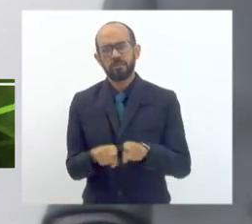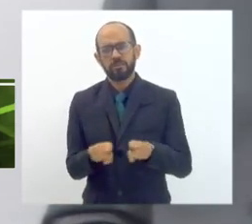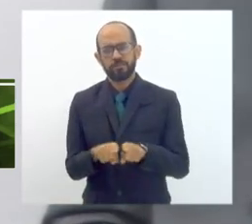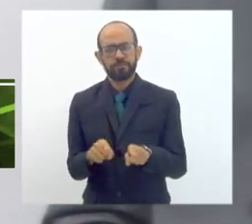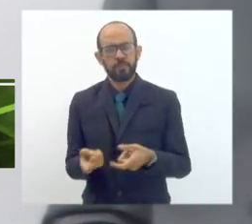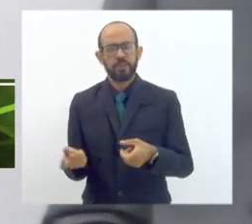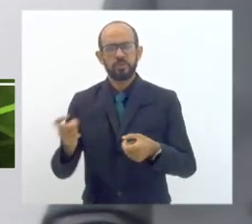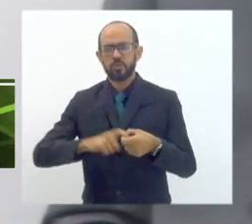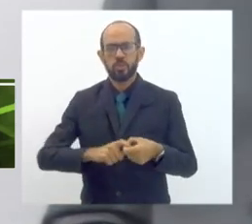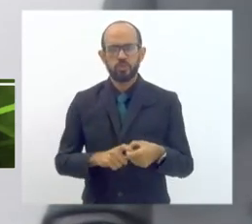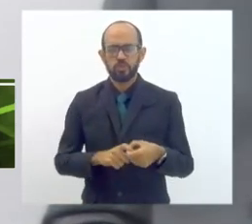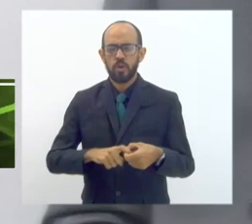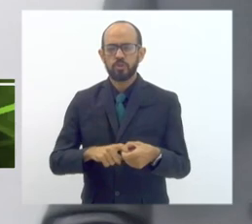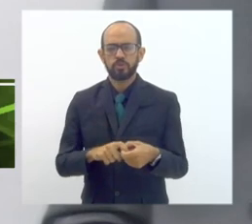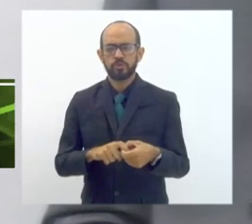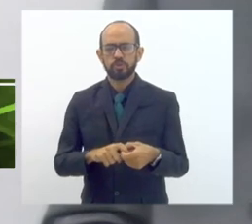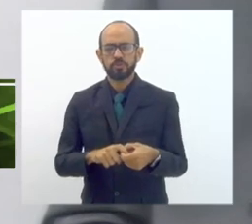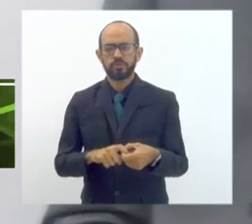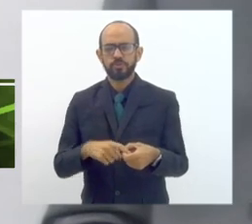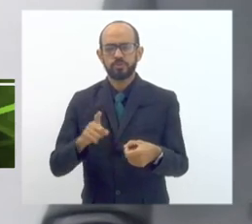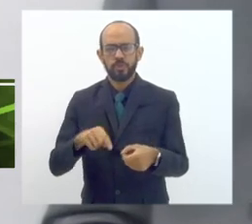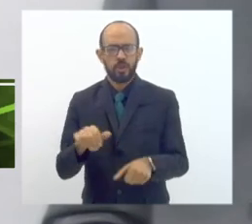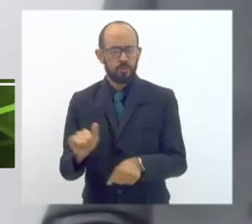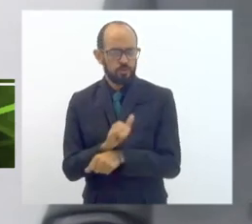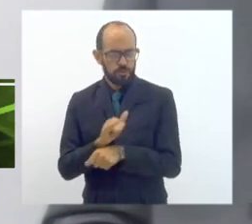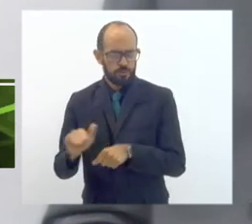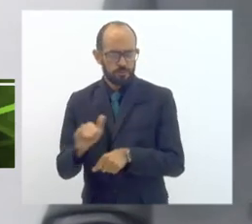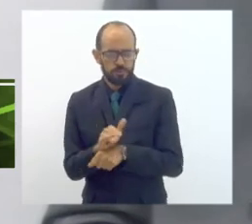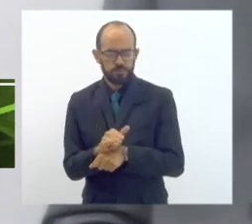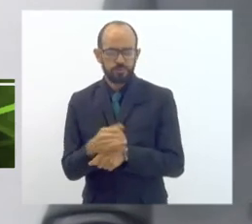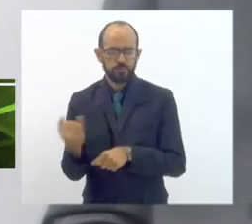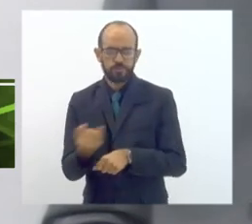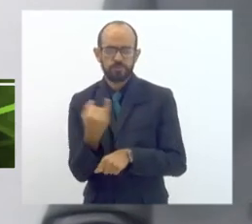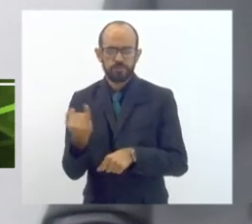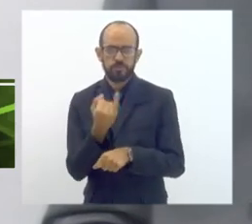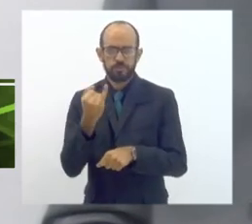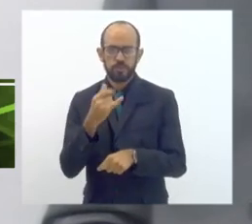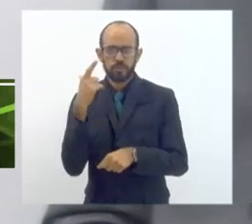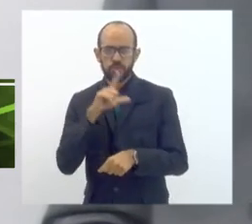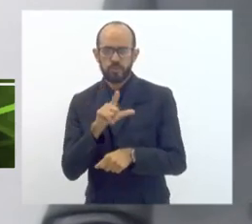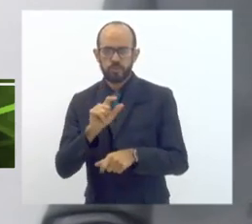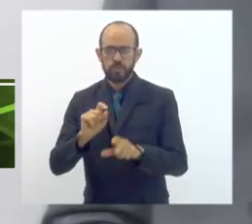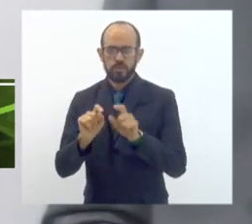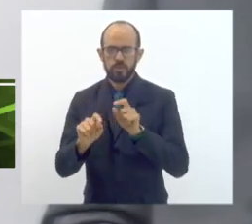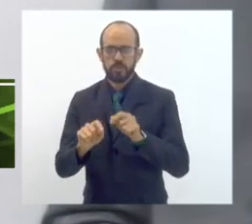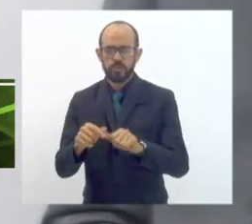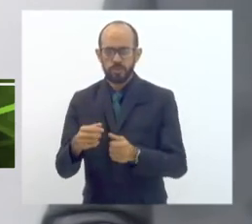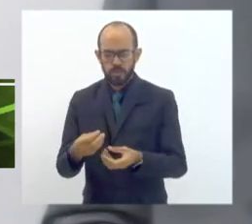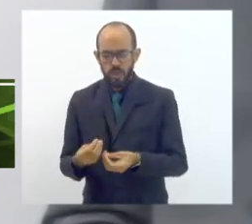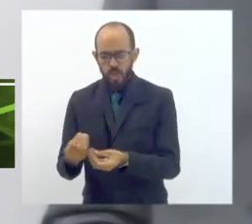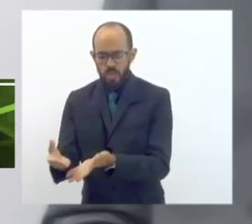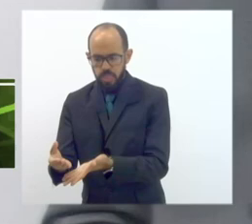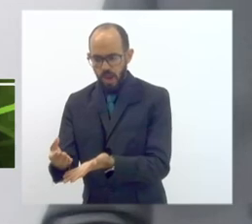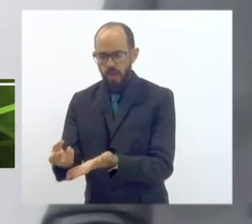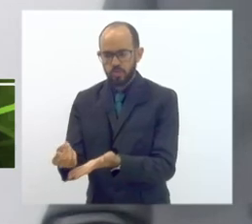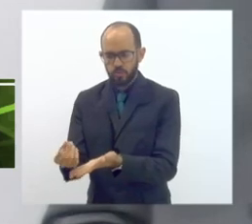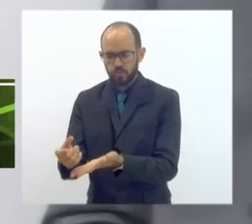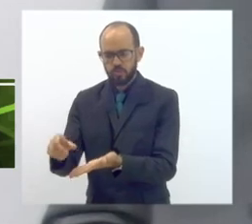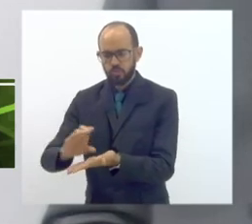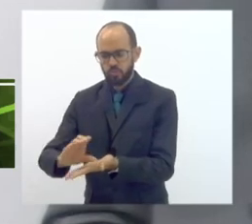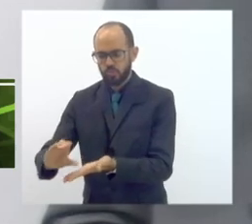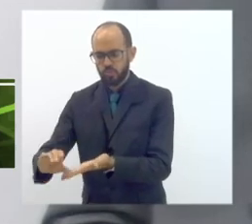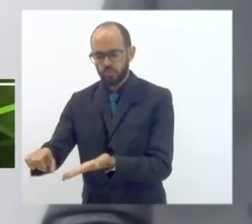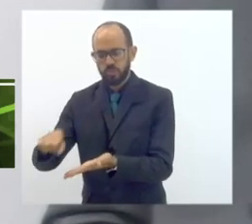consórcios é um instrumento fundamental para que a gente consiga aportar os recursos para solucionar os problemas